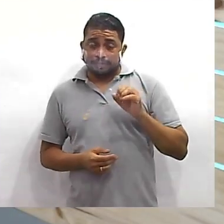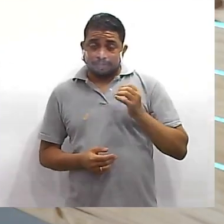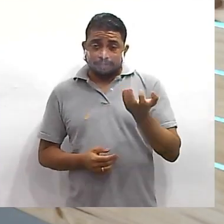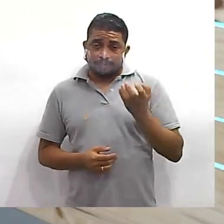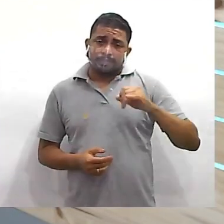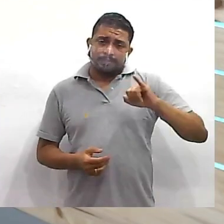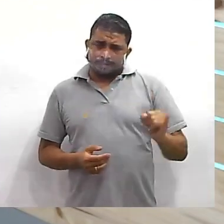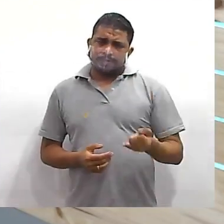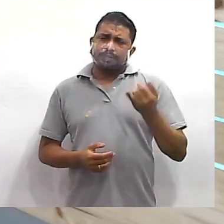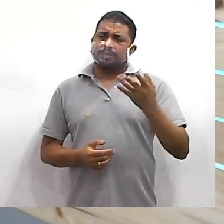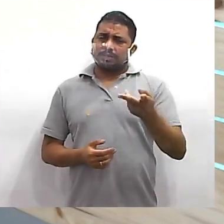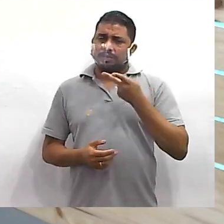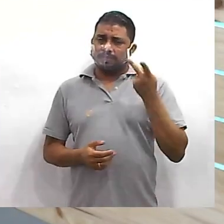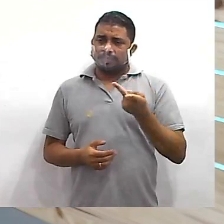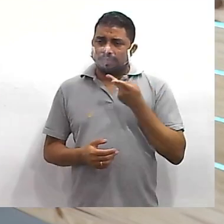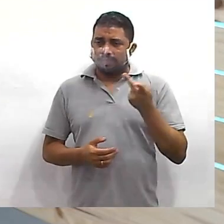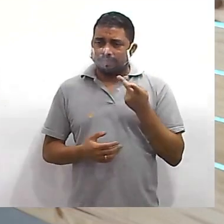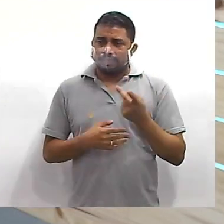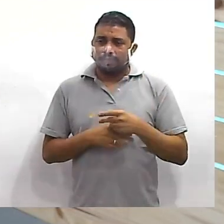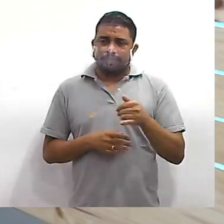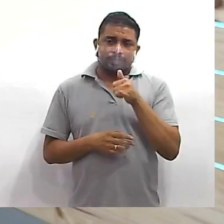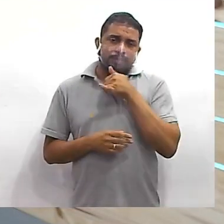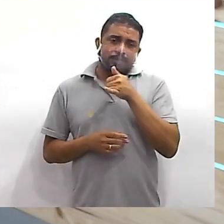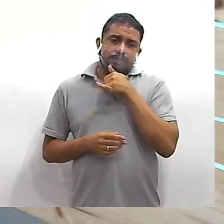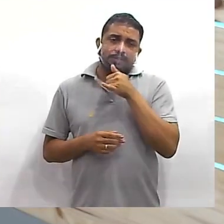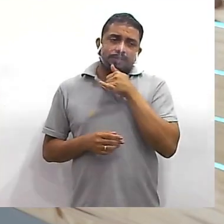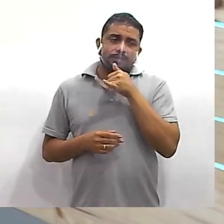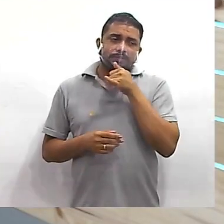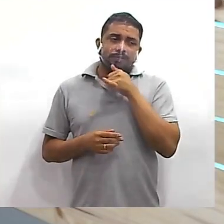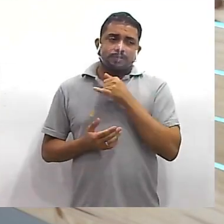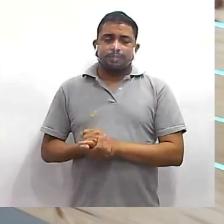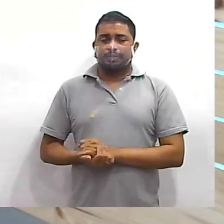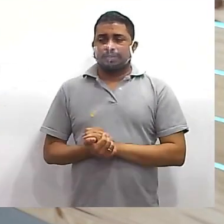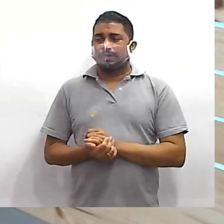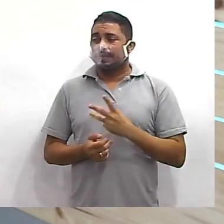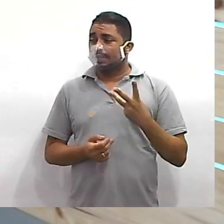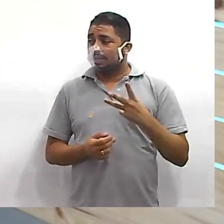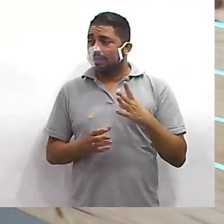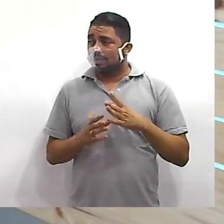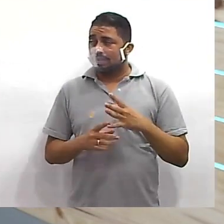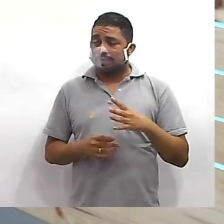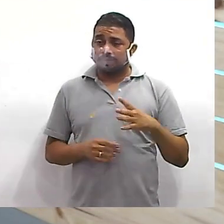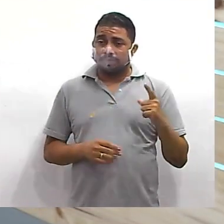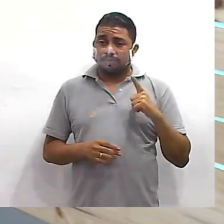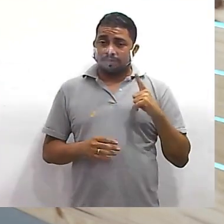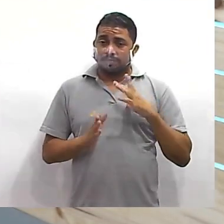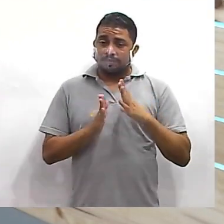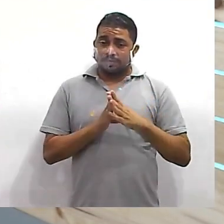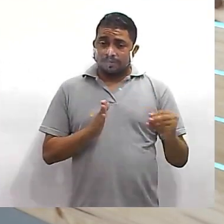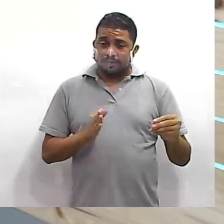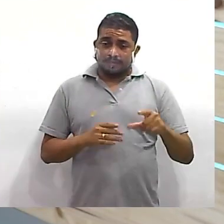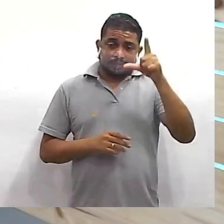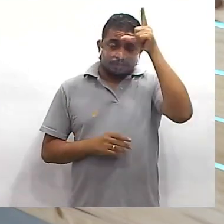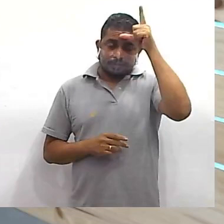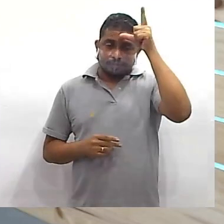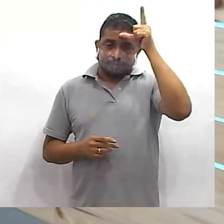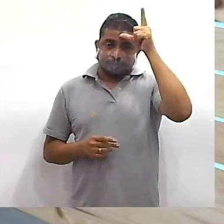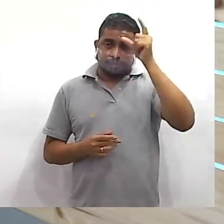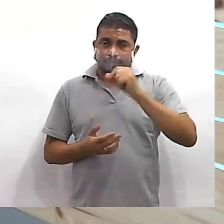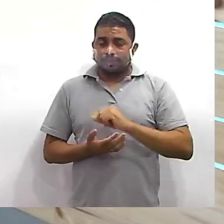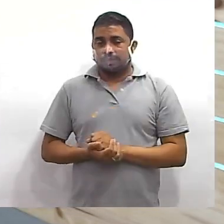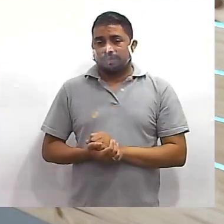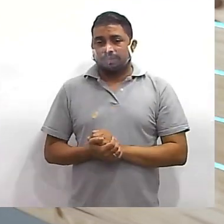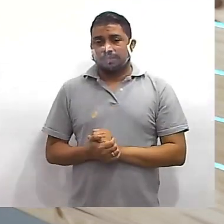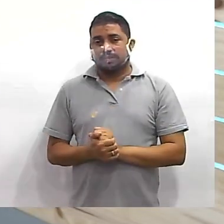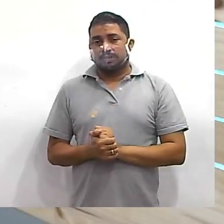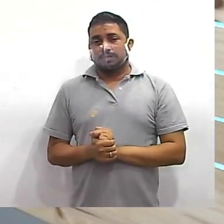sua fala, como você trouxe aí o exemplo de 3 modelos de liderança, que são os mais comuns, né, a gente ouvir falar, que